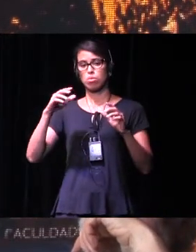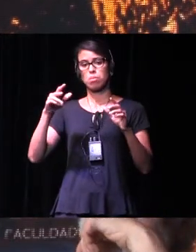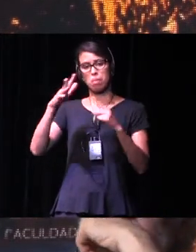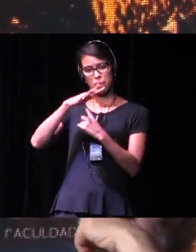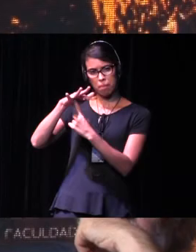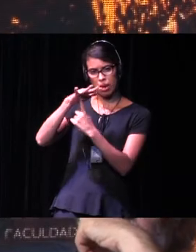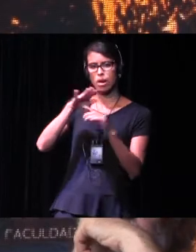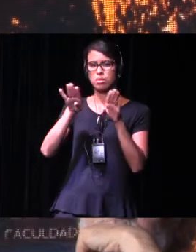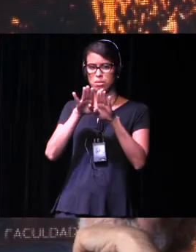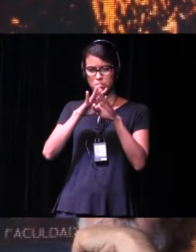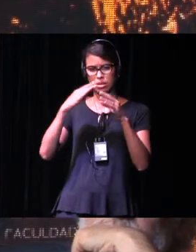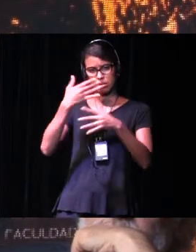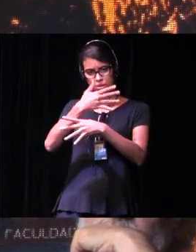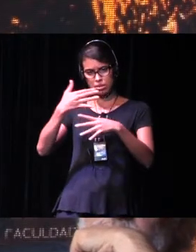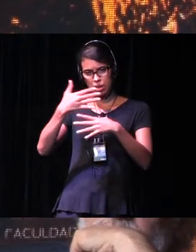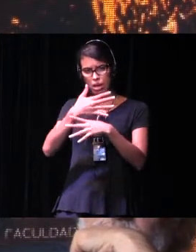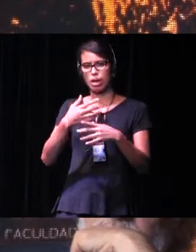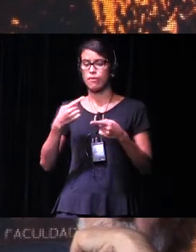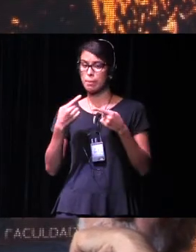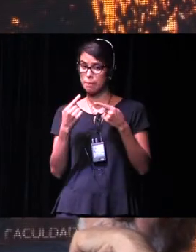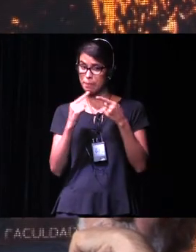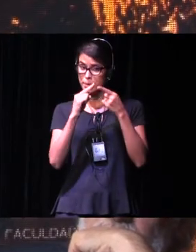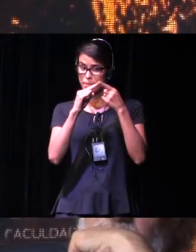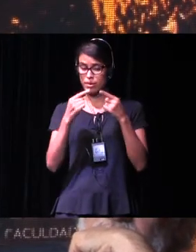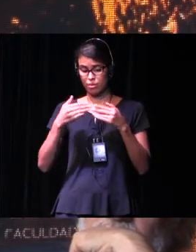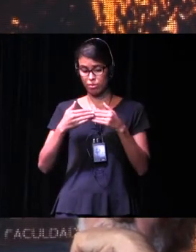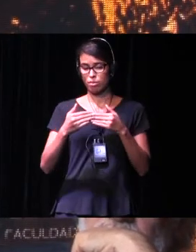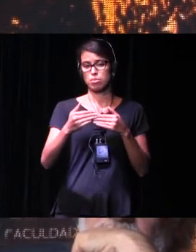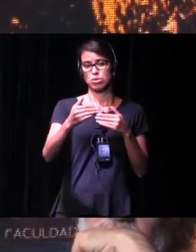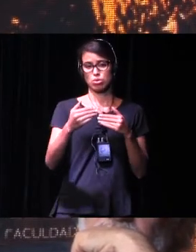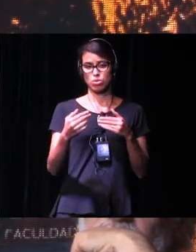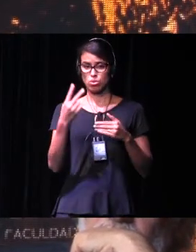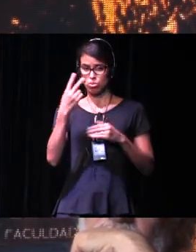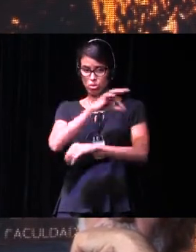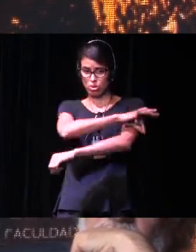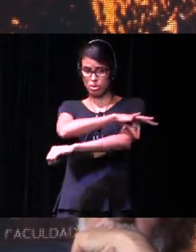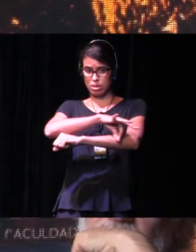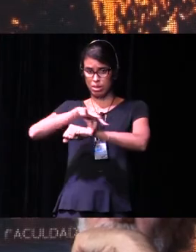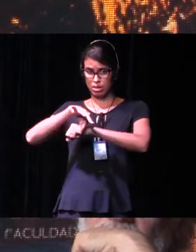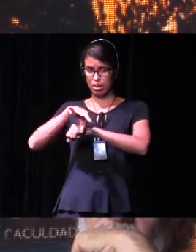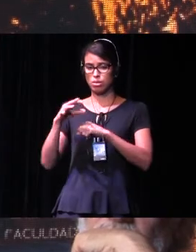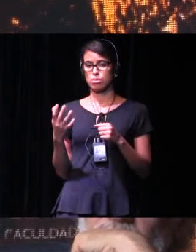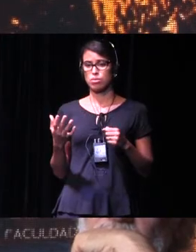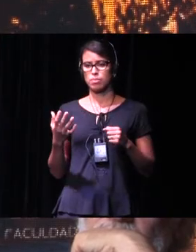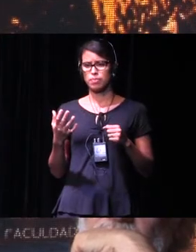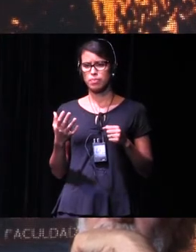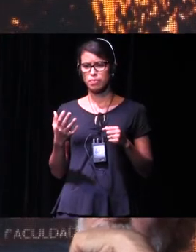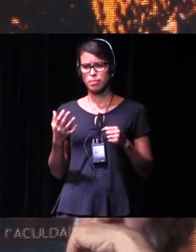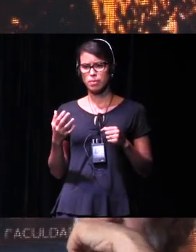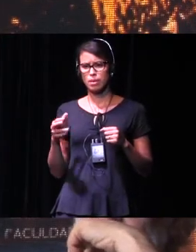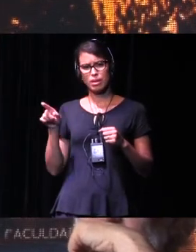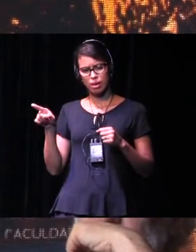cidade, a primeira iniciativa foi a de que todos os arquitetos que